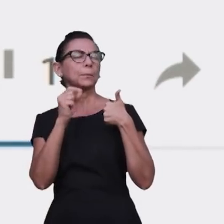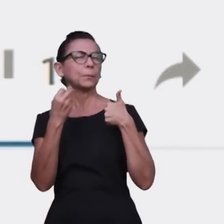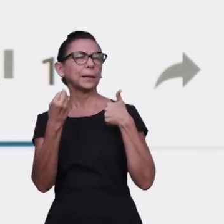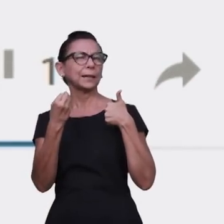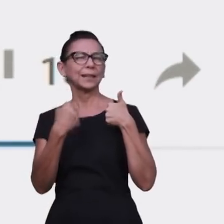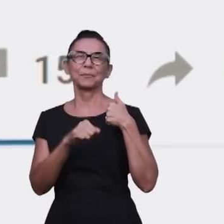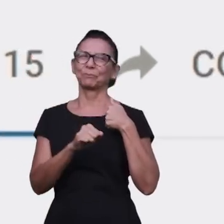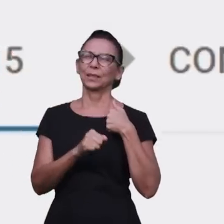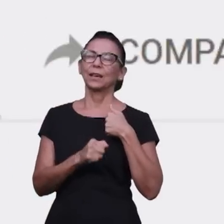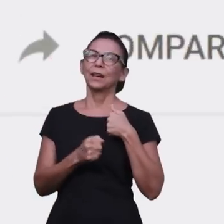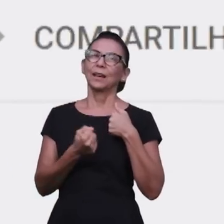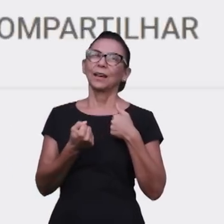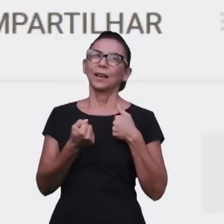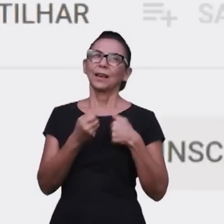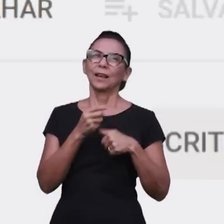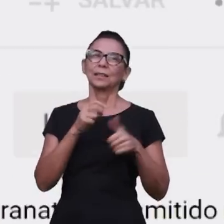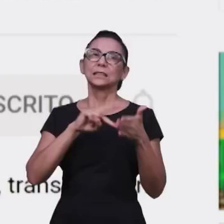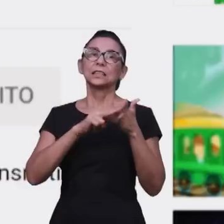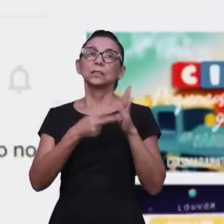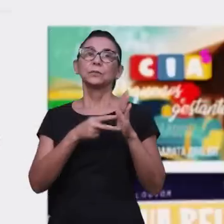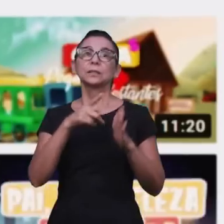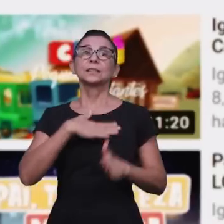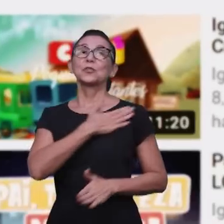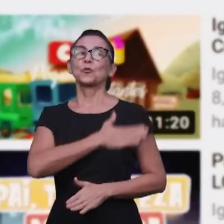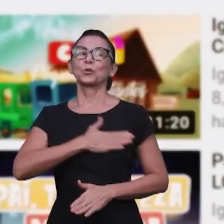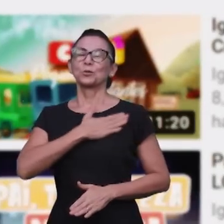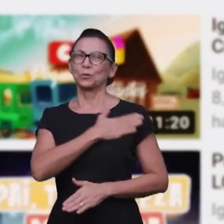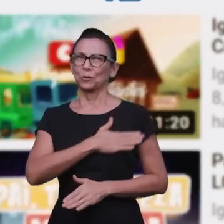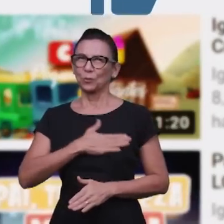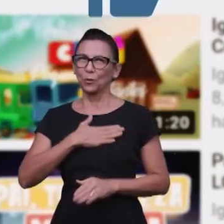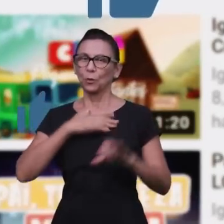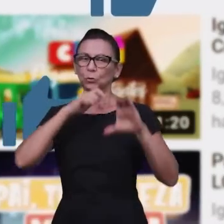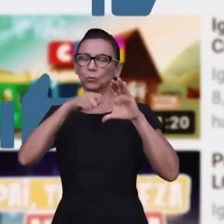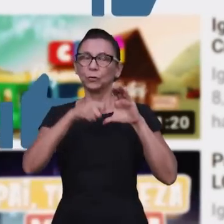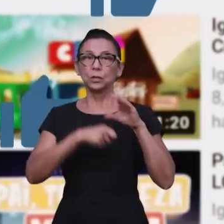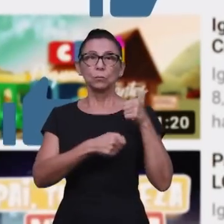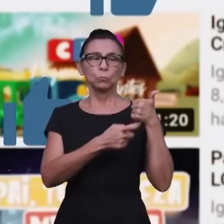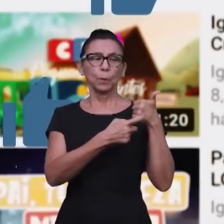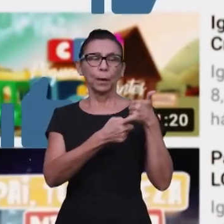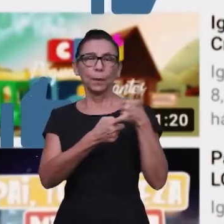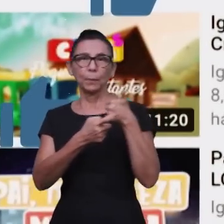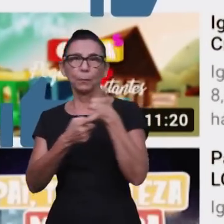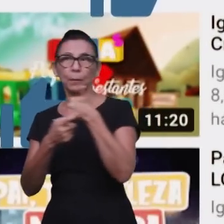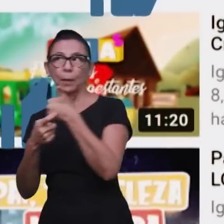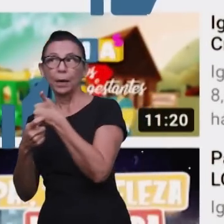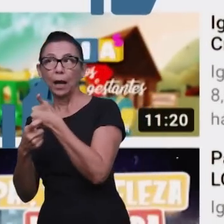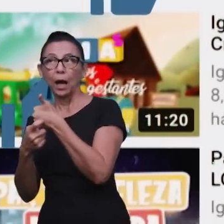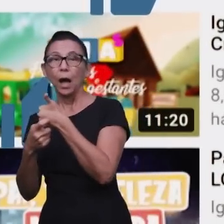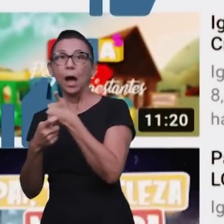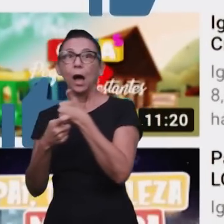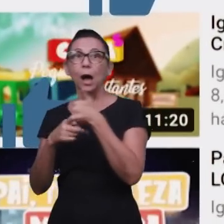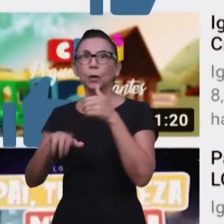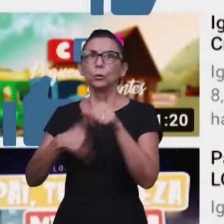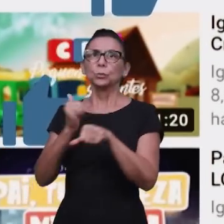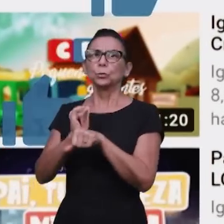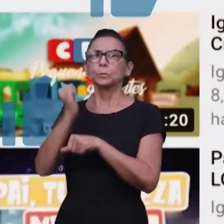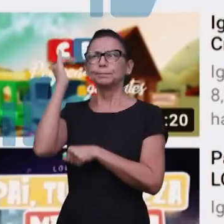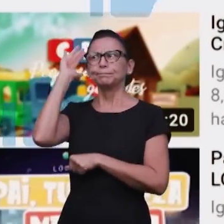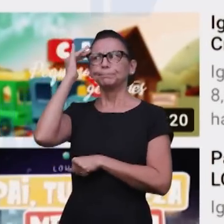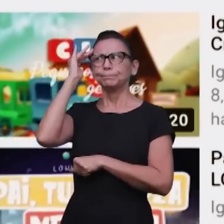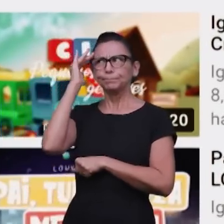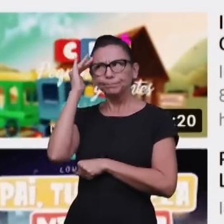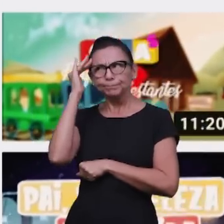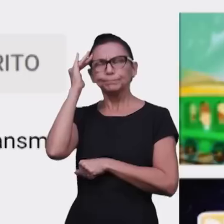forma de dizer que você gostou do vídeo. Ao receber muitos likes, o YouTube entende que o nosso vídeo vai interessar a